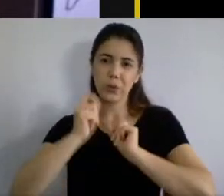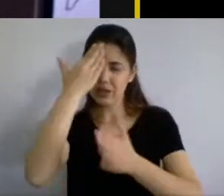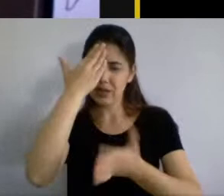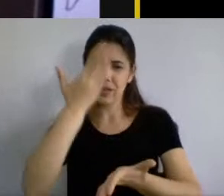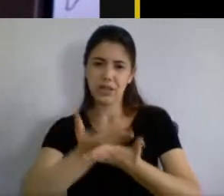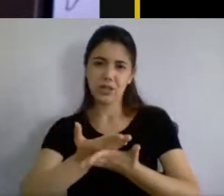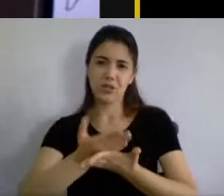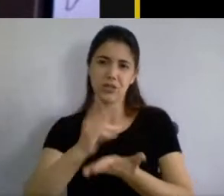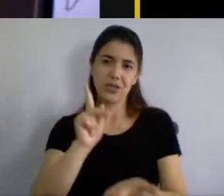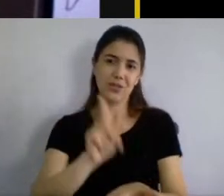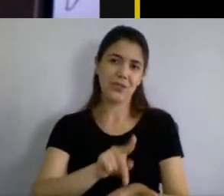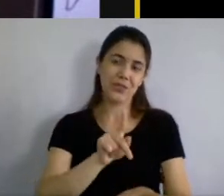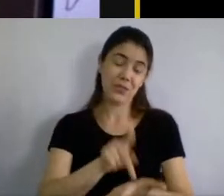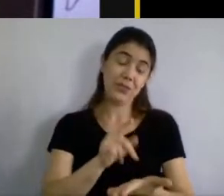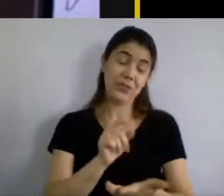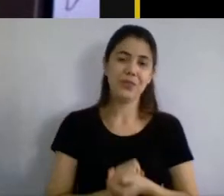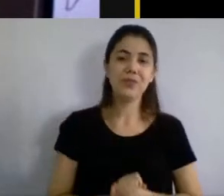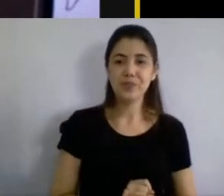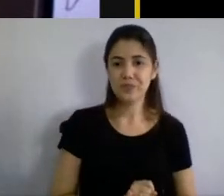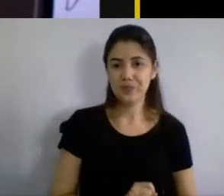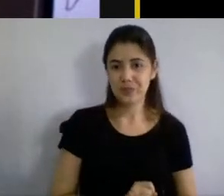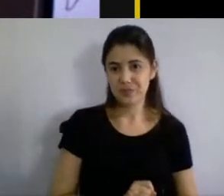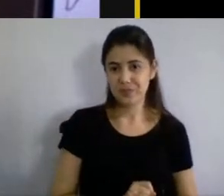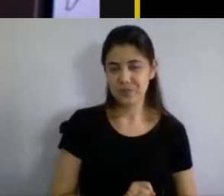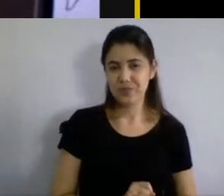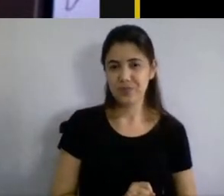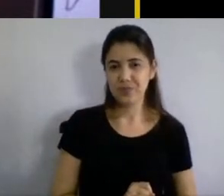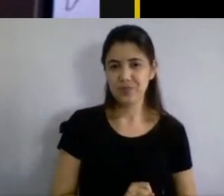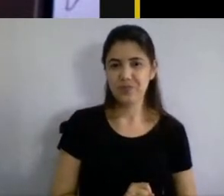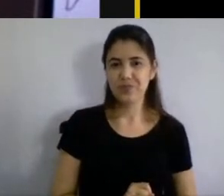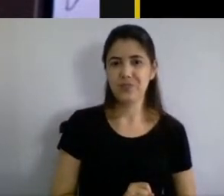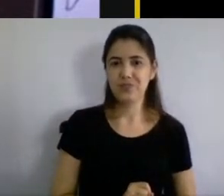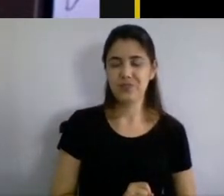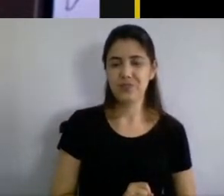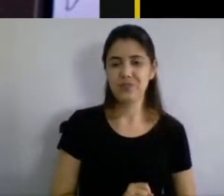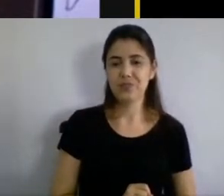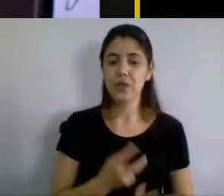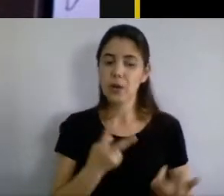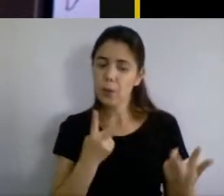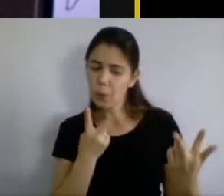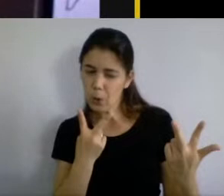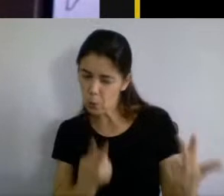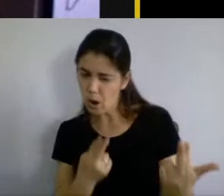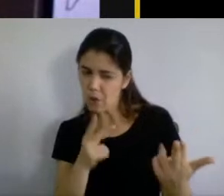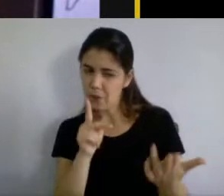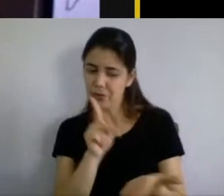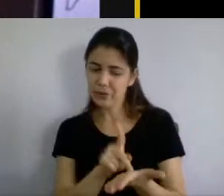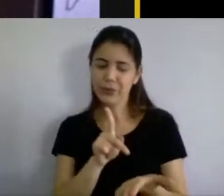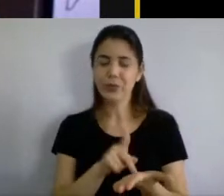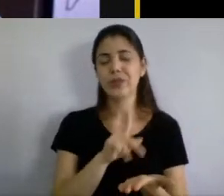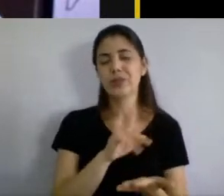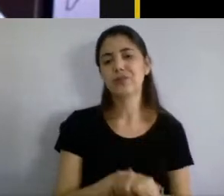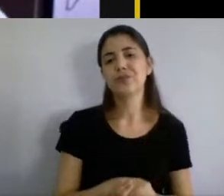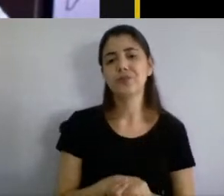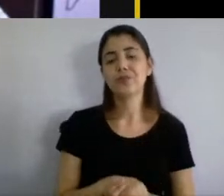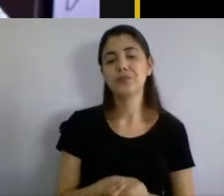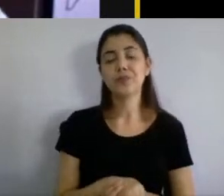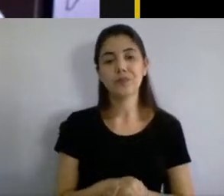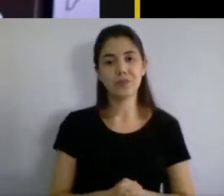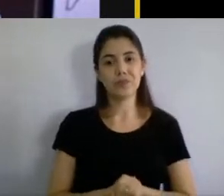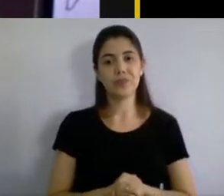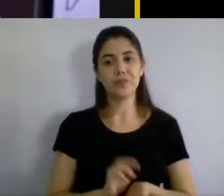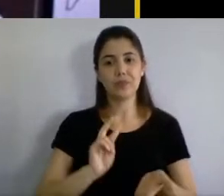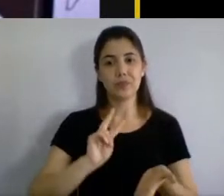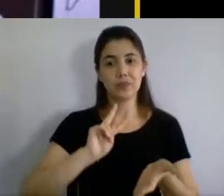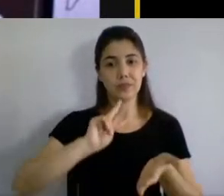verdadeiro, para ele ser verossímil, semelhante ao verdadeiro. Então, quer dizer, o